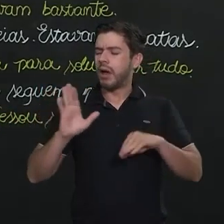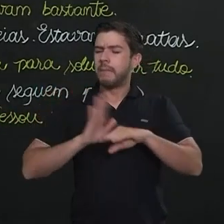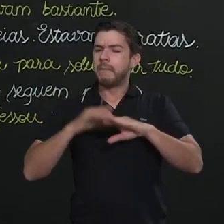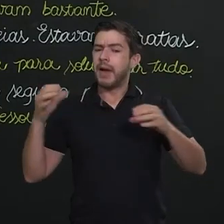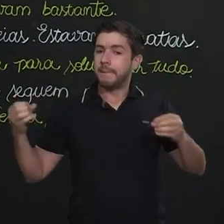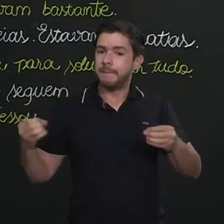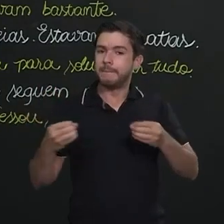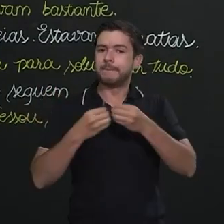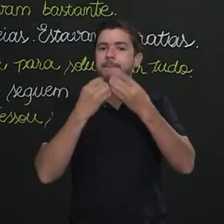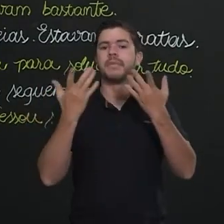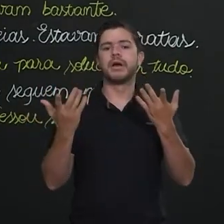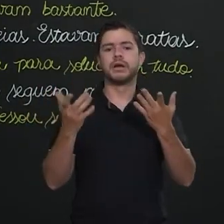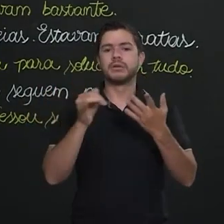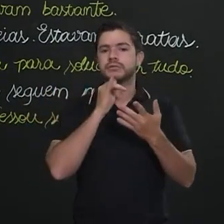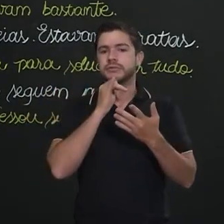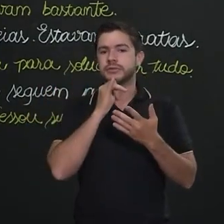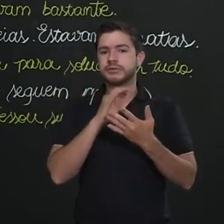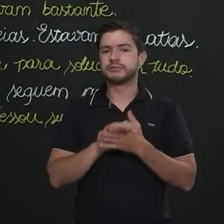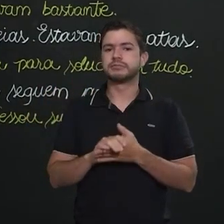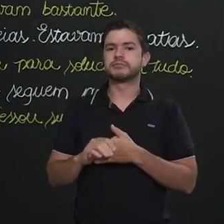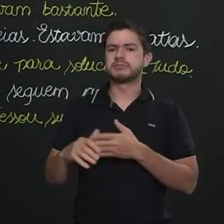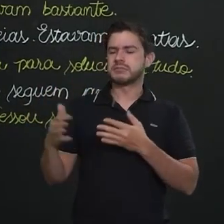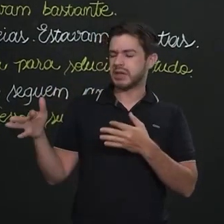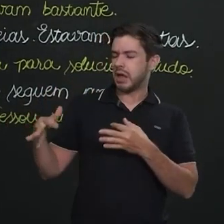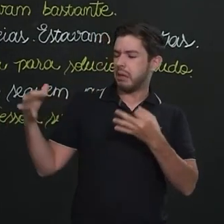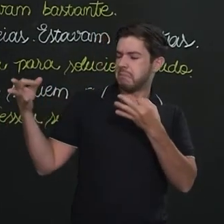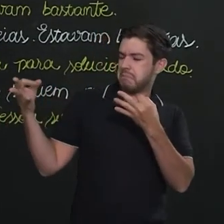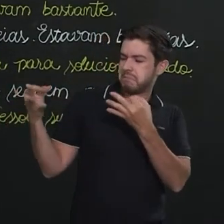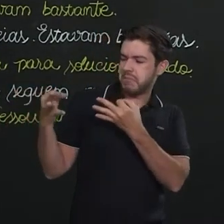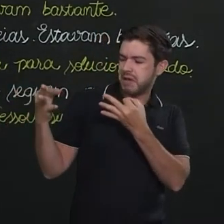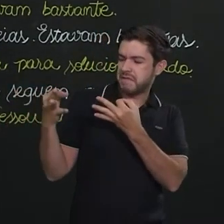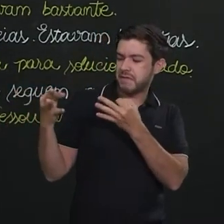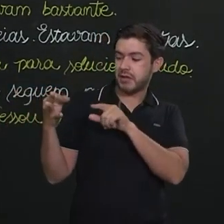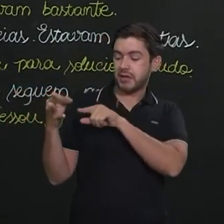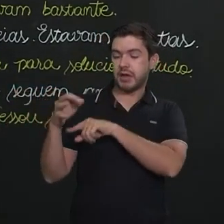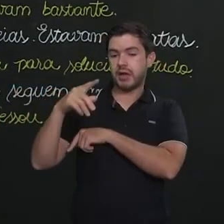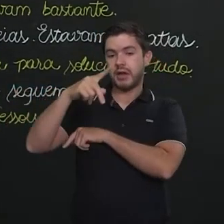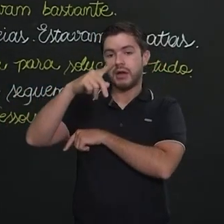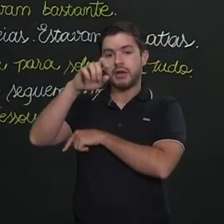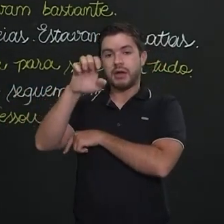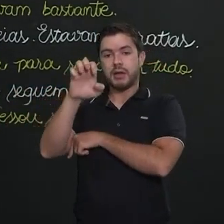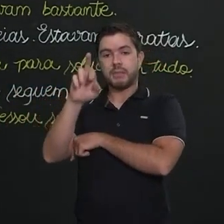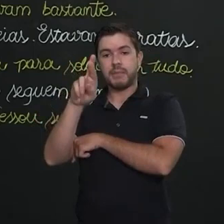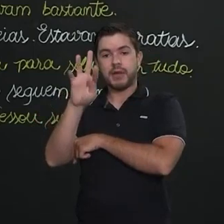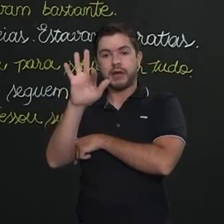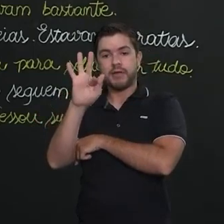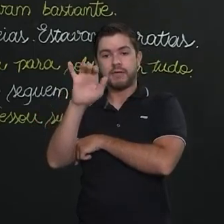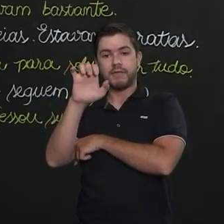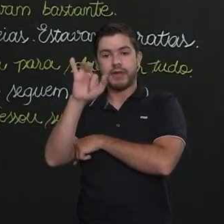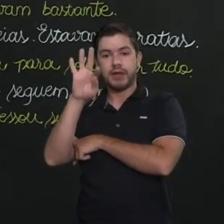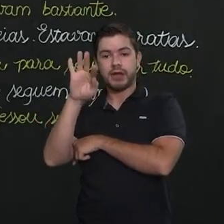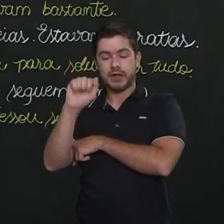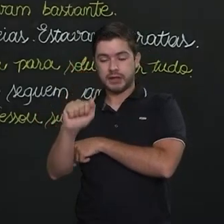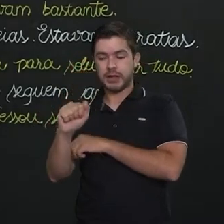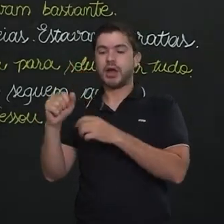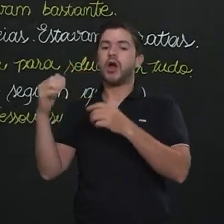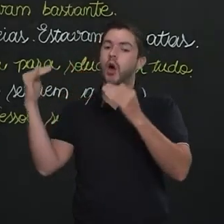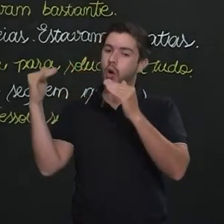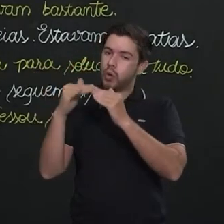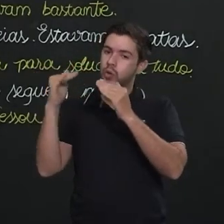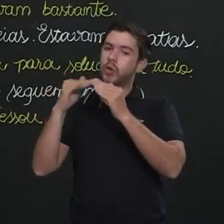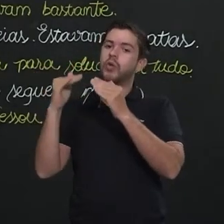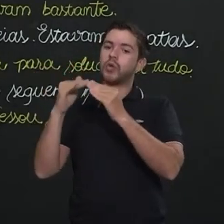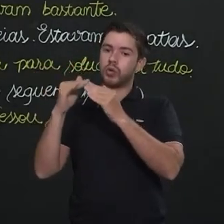posso dizer entonação perfeita. Nesse caso, o perfeita concorda com o substantivo